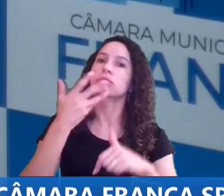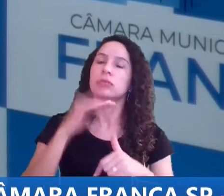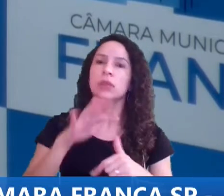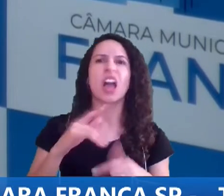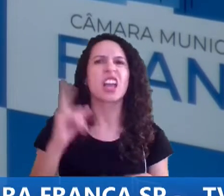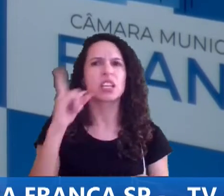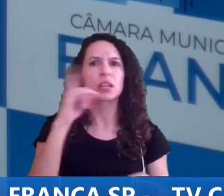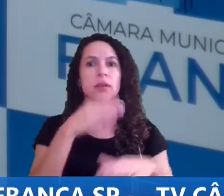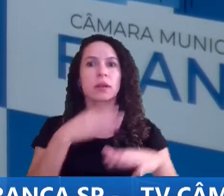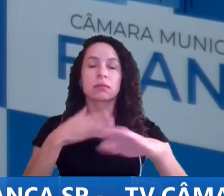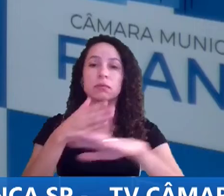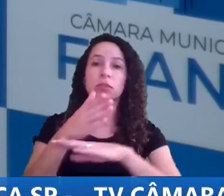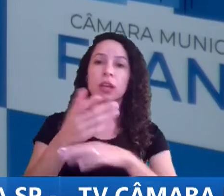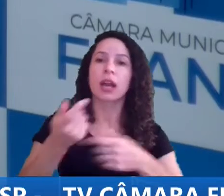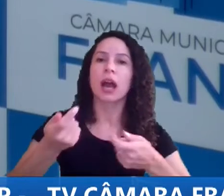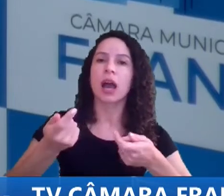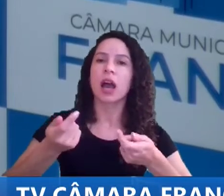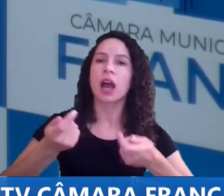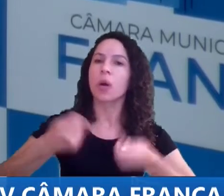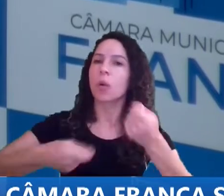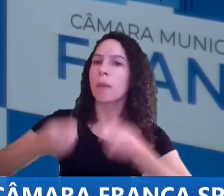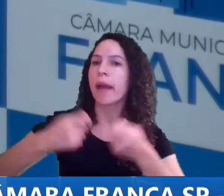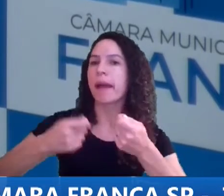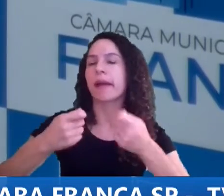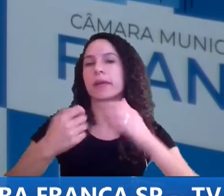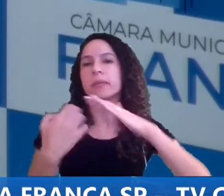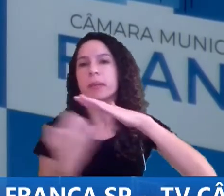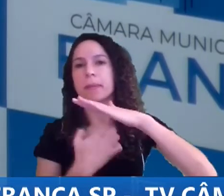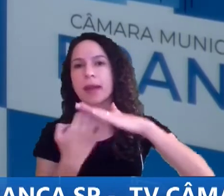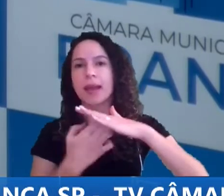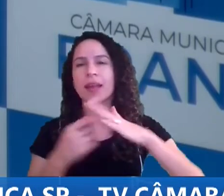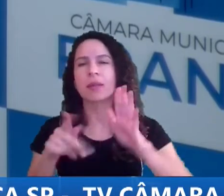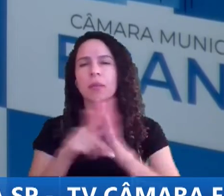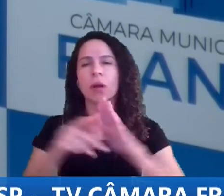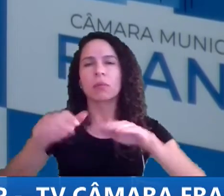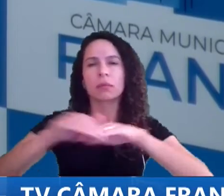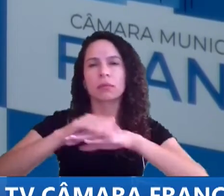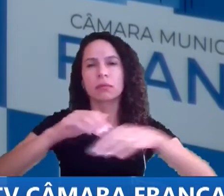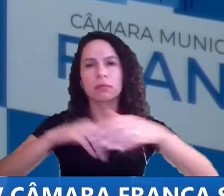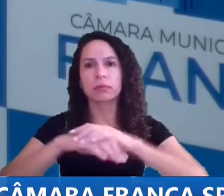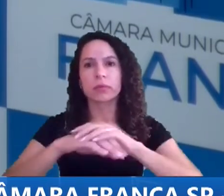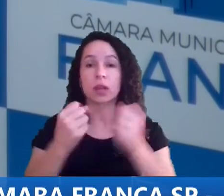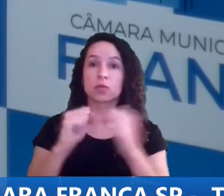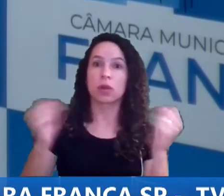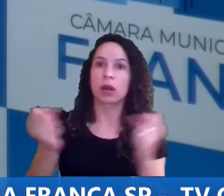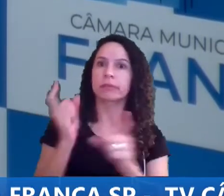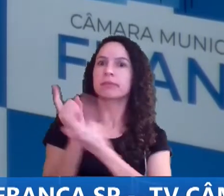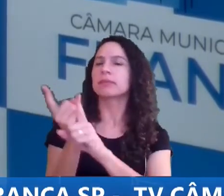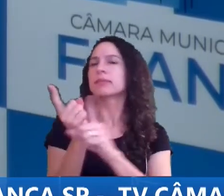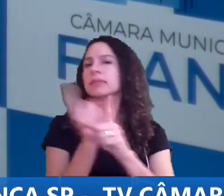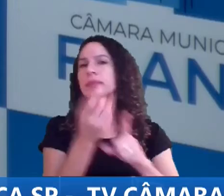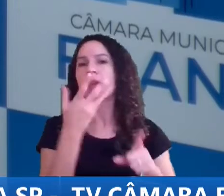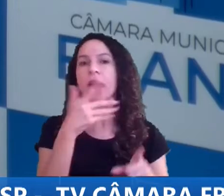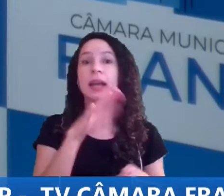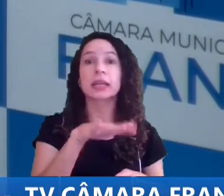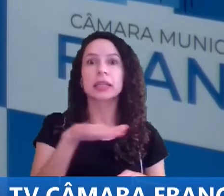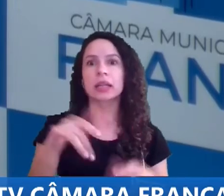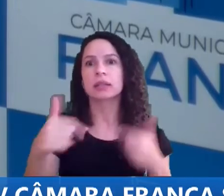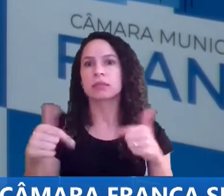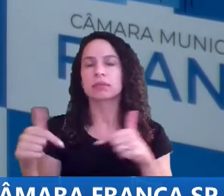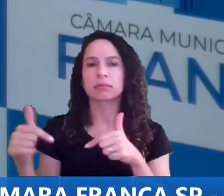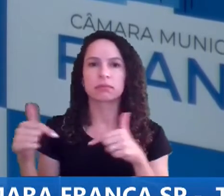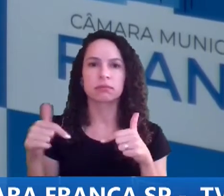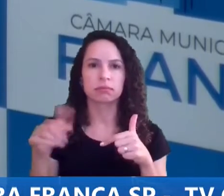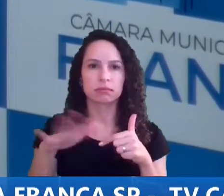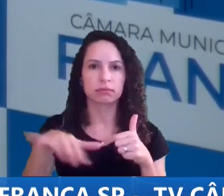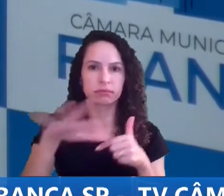num comércio ou numa indústria calçadista formal, uma grande empresa, encontra ali trabalho infantil nos